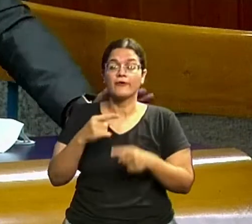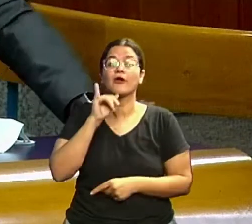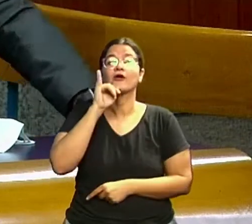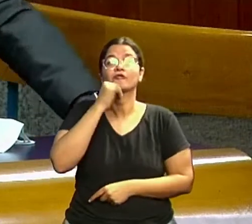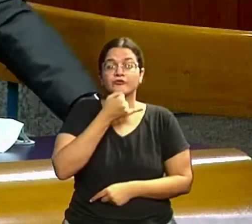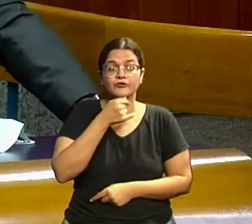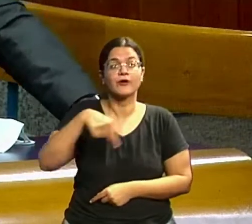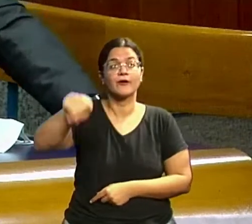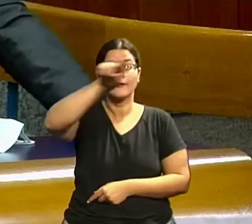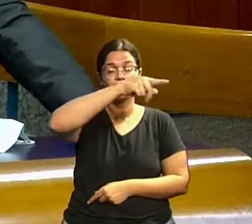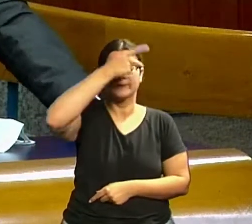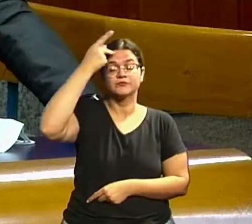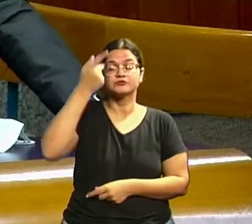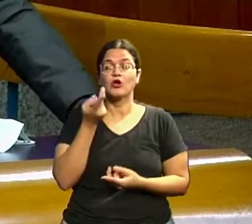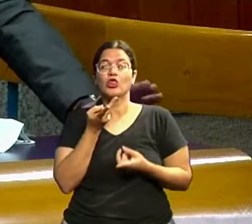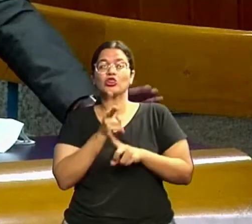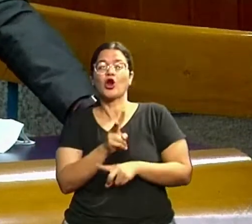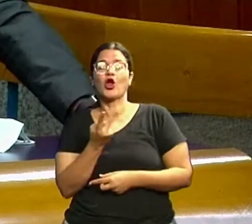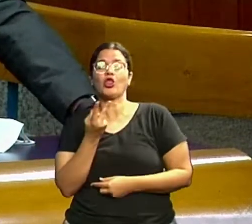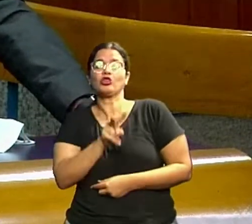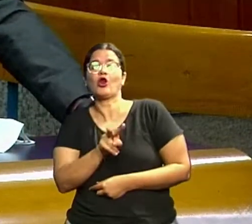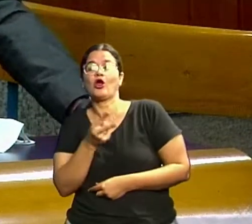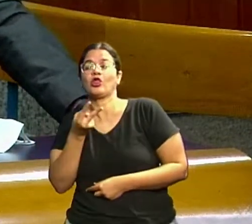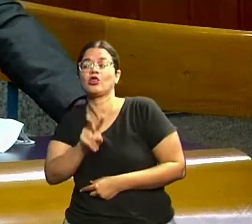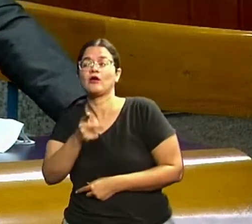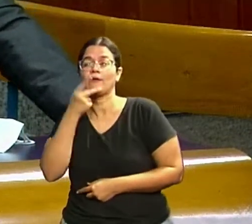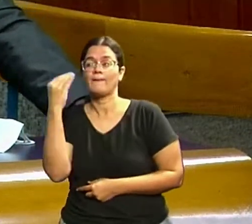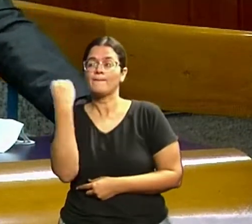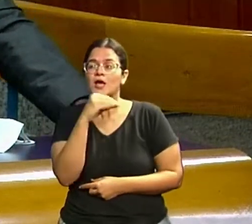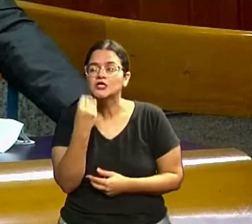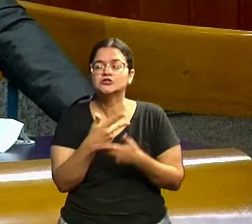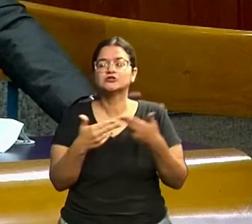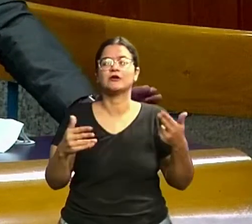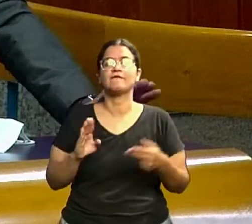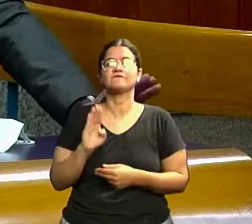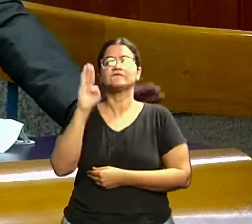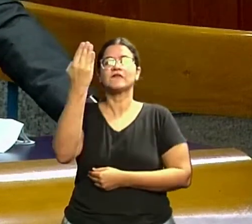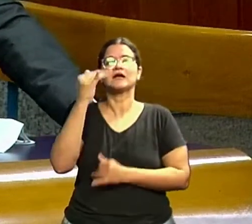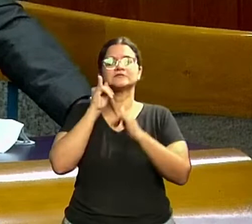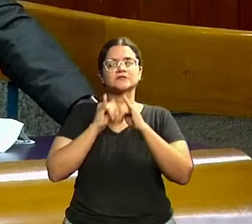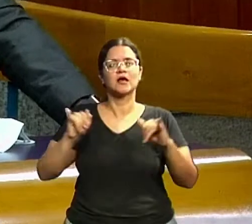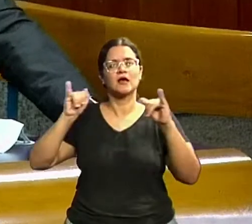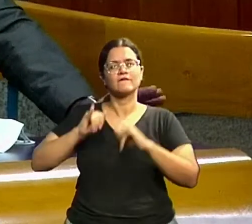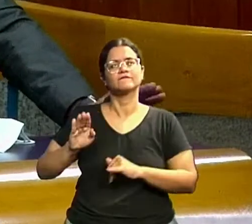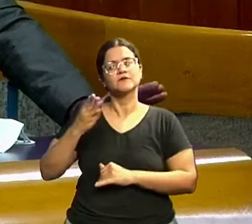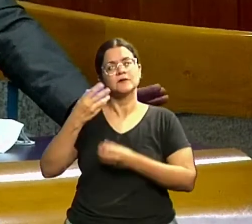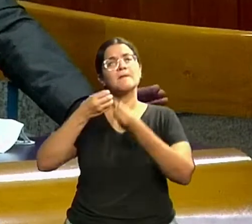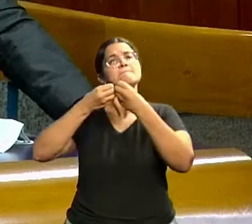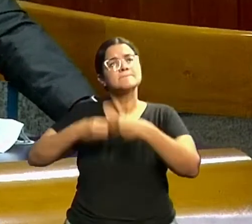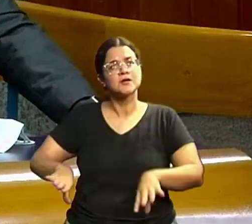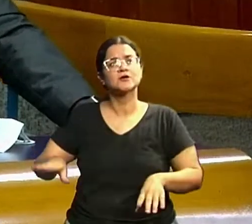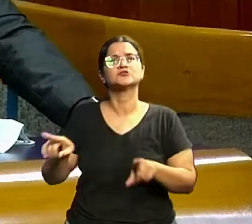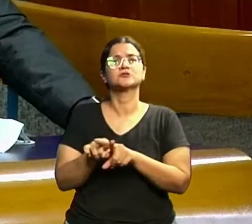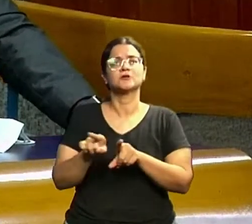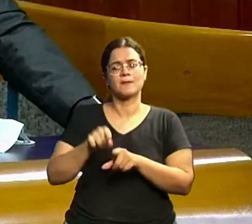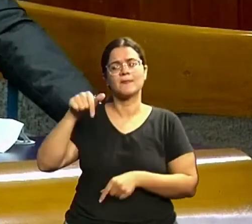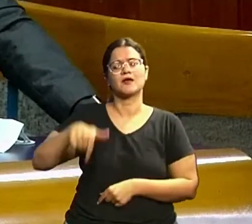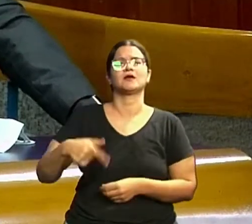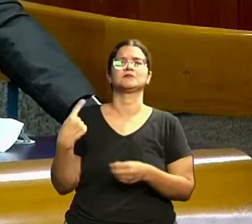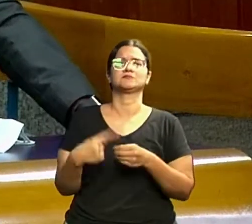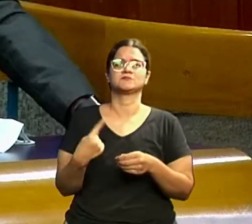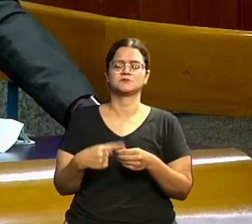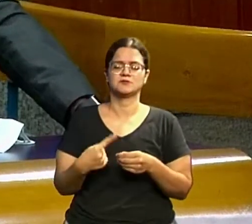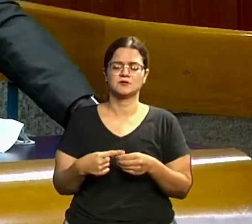infelizmente estão distorcendo as coisas, mentindo muito, fazendo fake news, que está prejudicando também a nossa